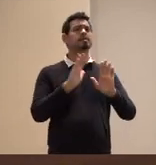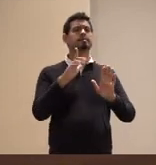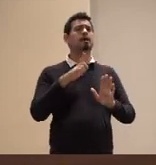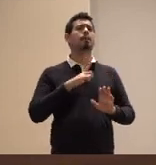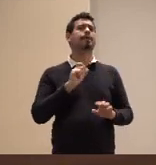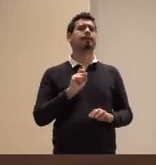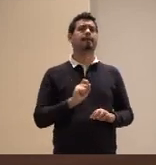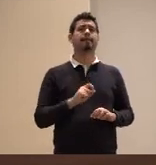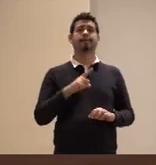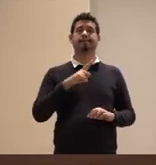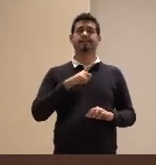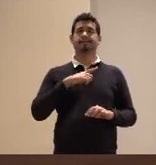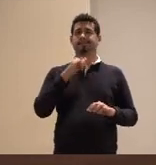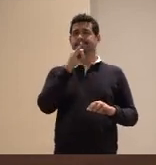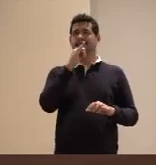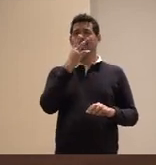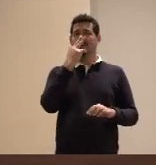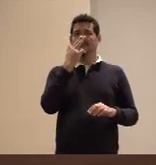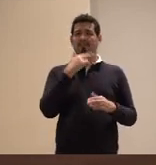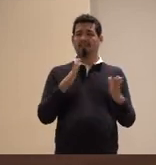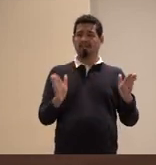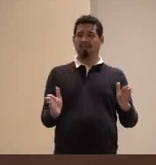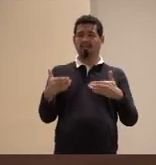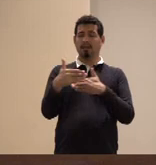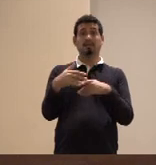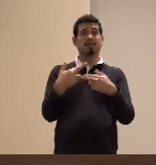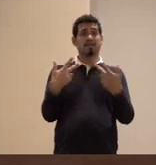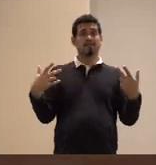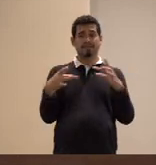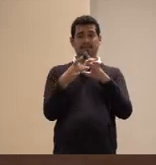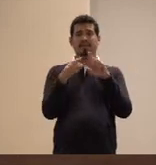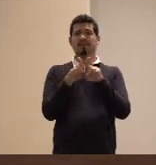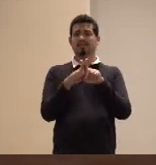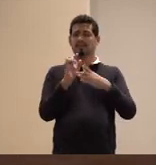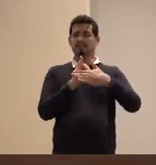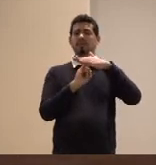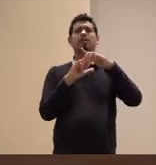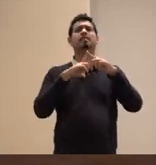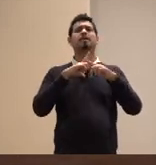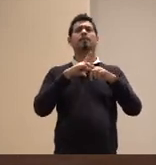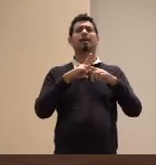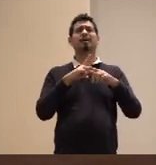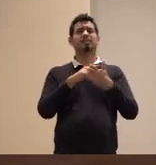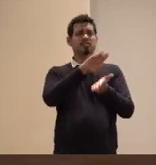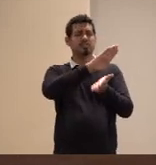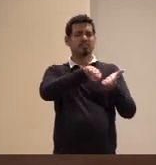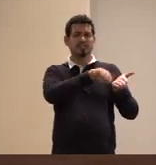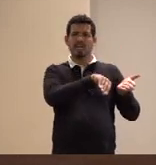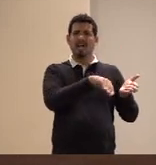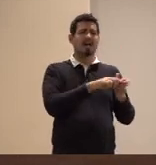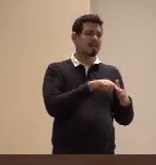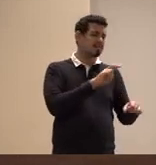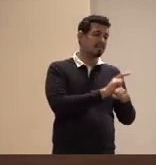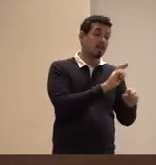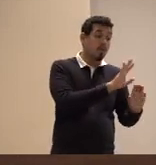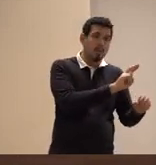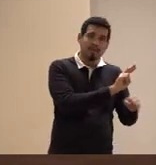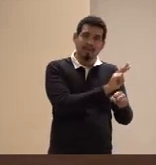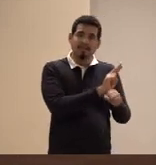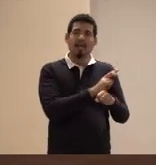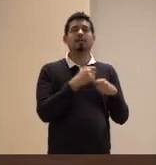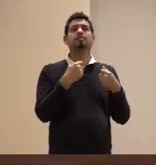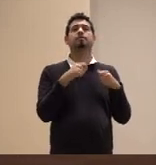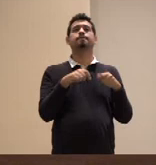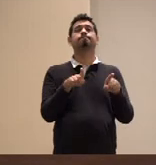então, o confinamento de grandes instituições com o objetivo de tirar do abandono, proteger e,